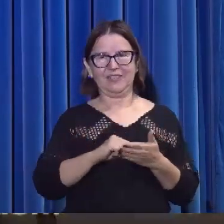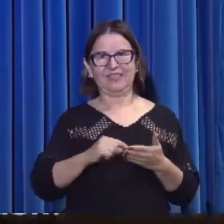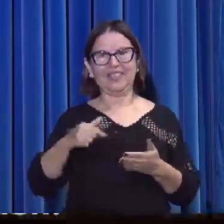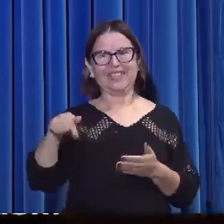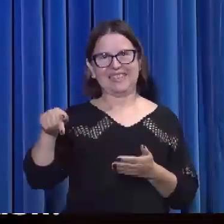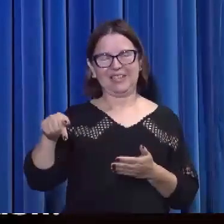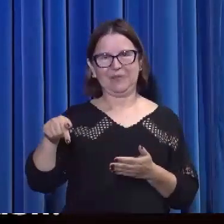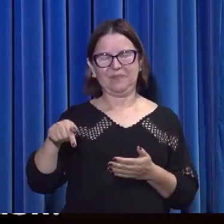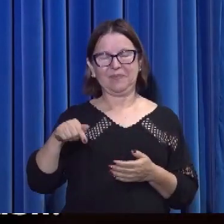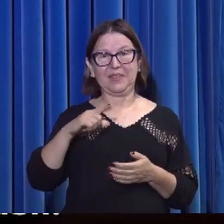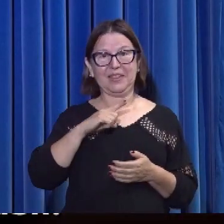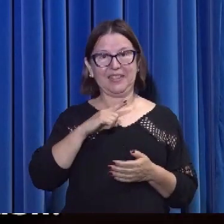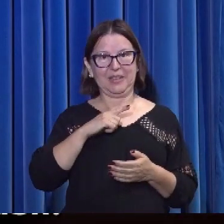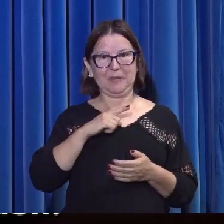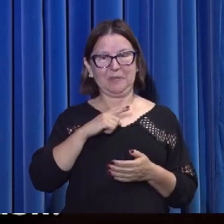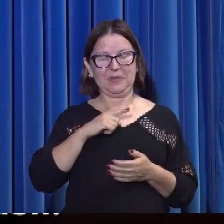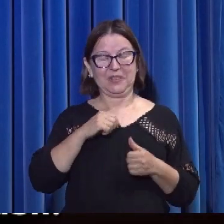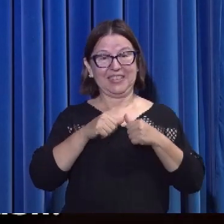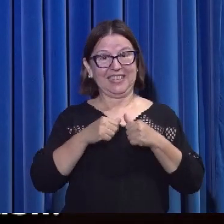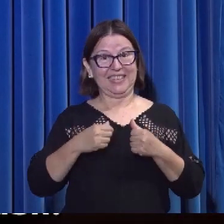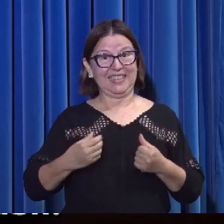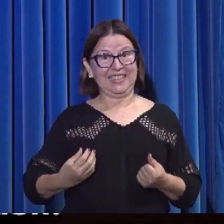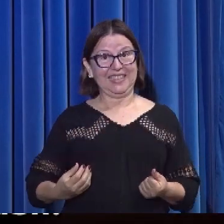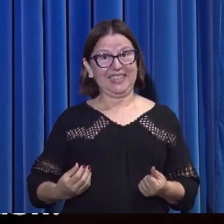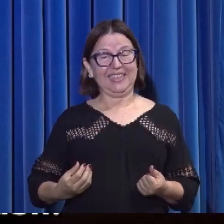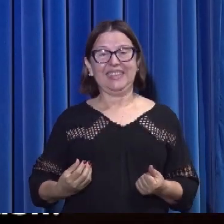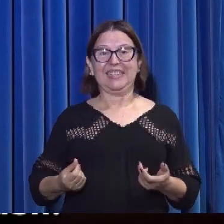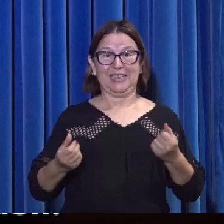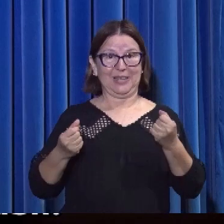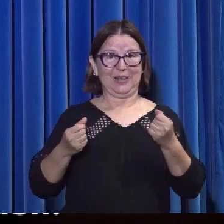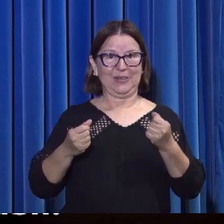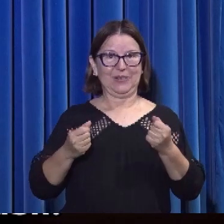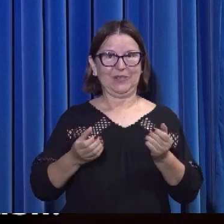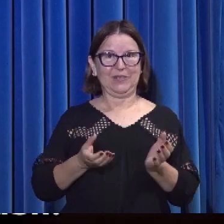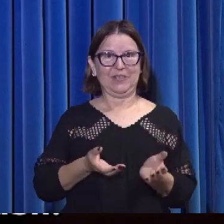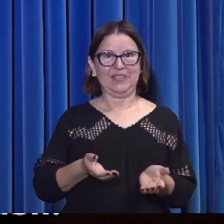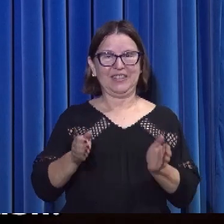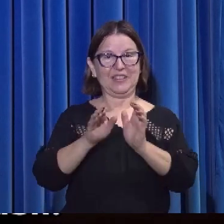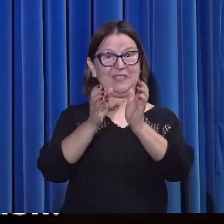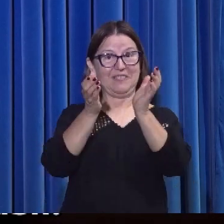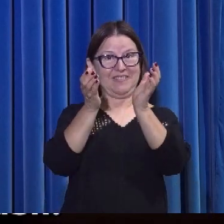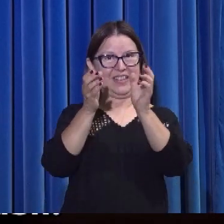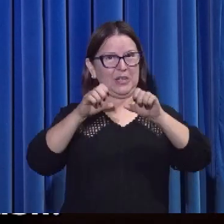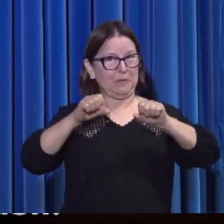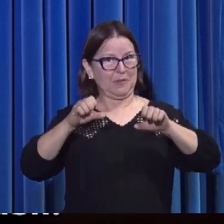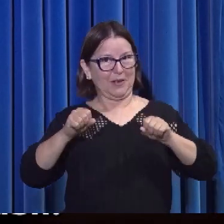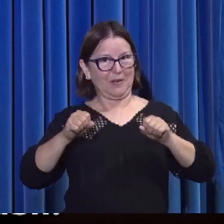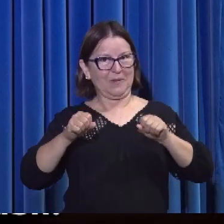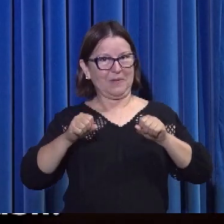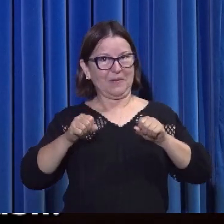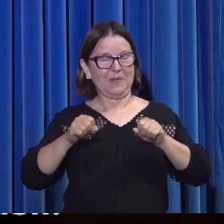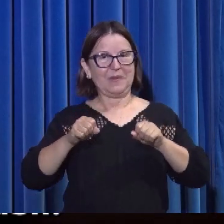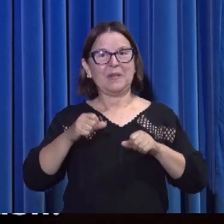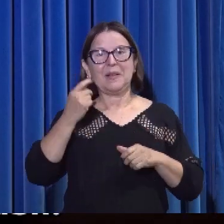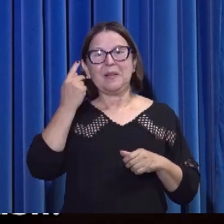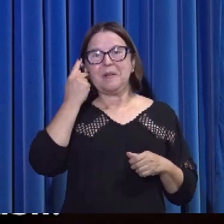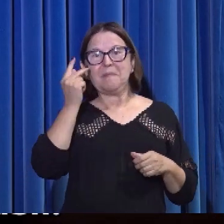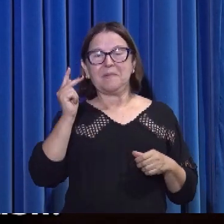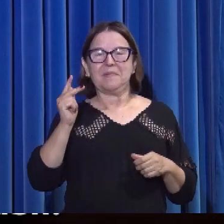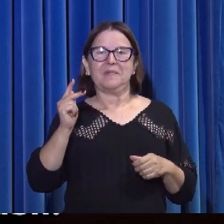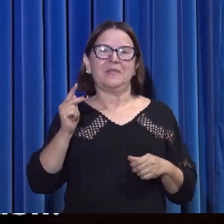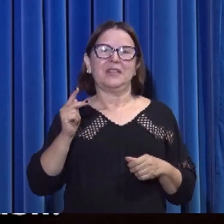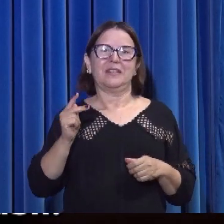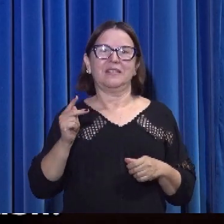Temos, porém, este tesouro em vaso de barro, para que a excelência do poder seja de Deus e não